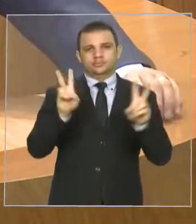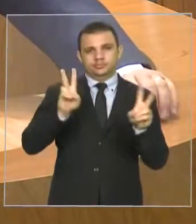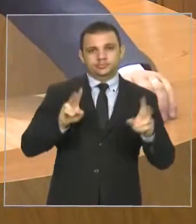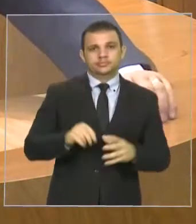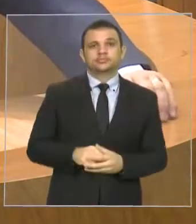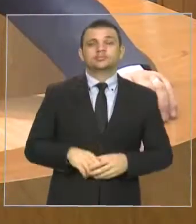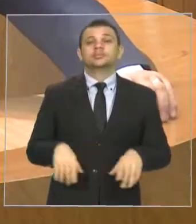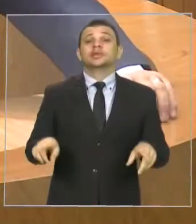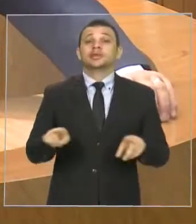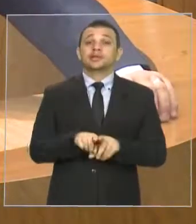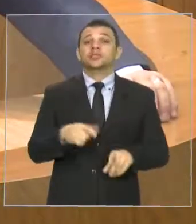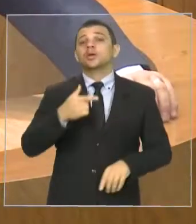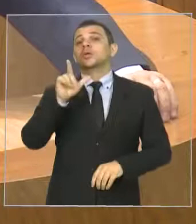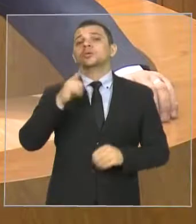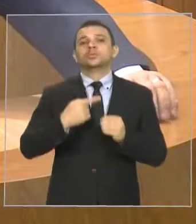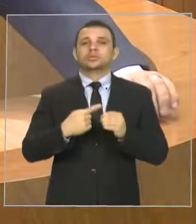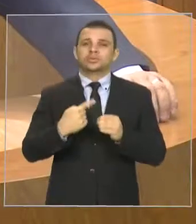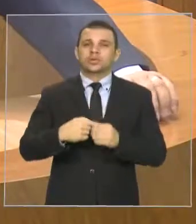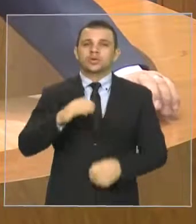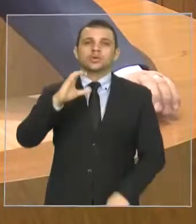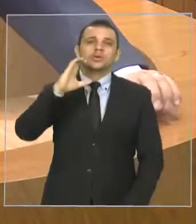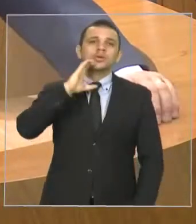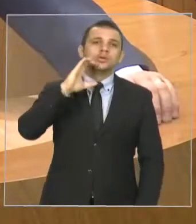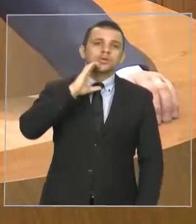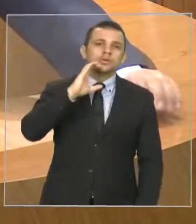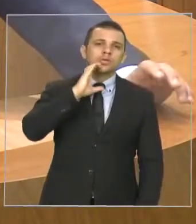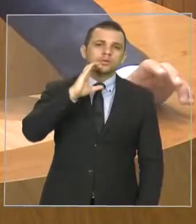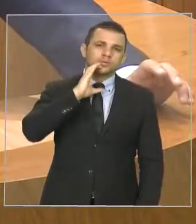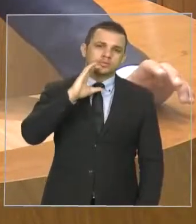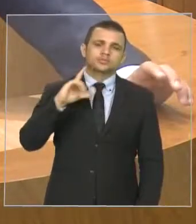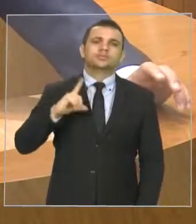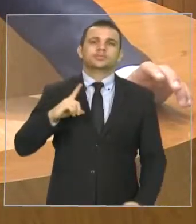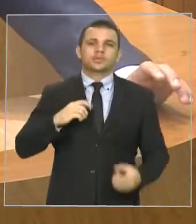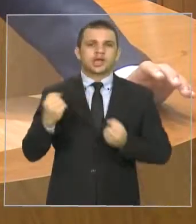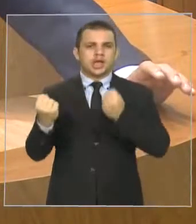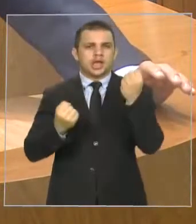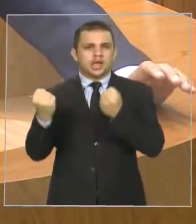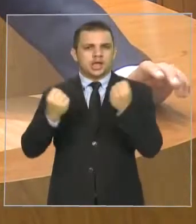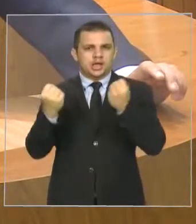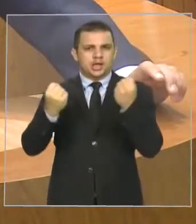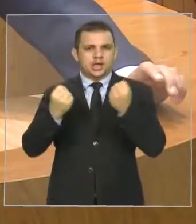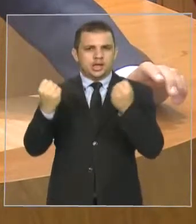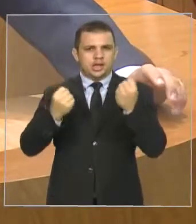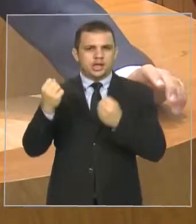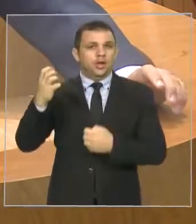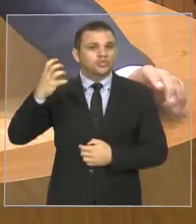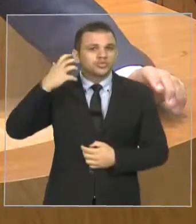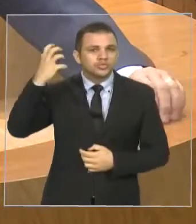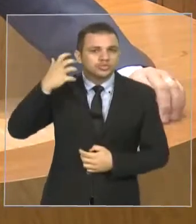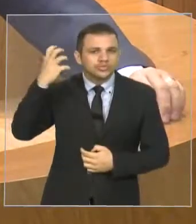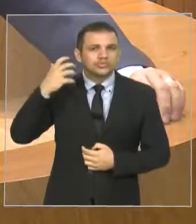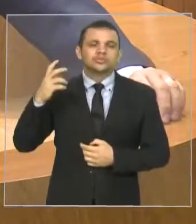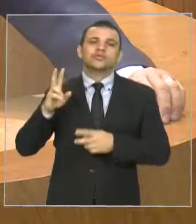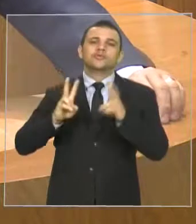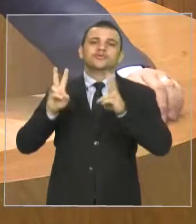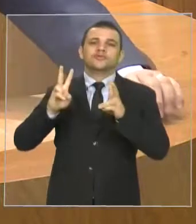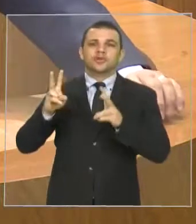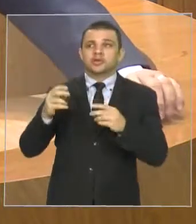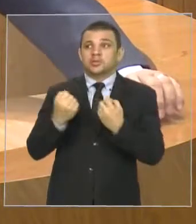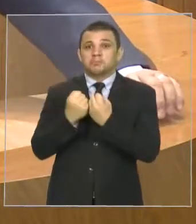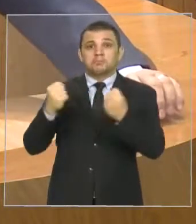foi com a tata também contra o elétrico imenso puxava os foliões pelas principais ruas da cidade depois